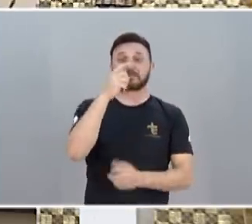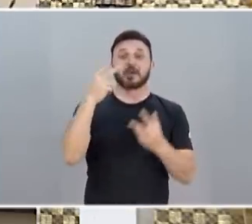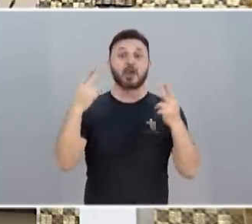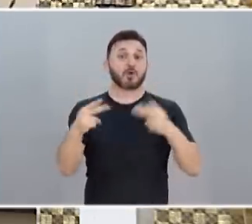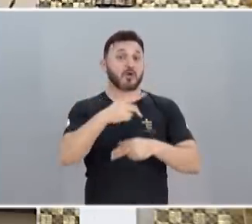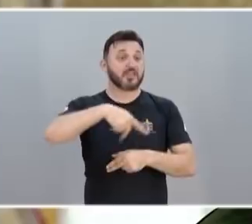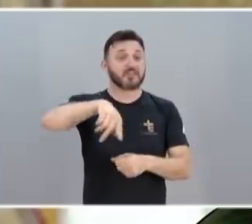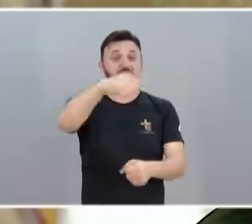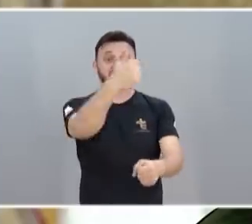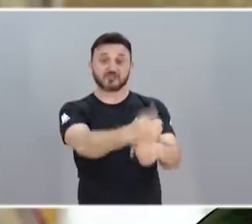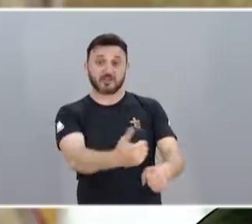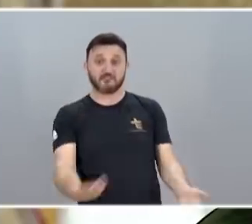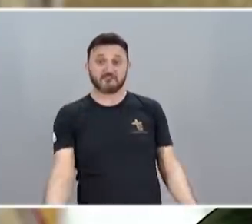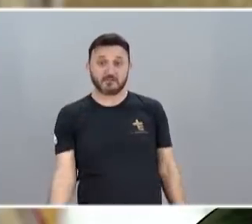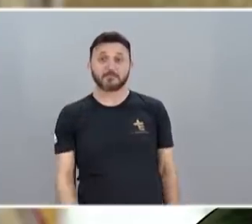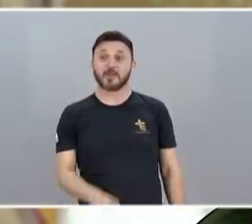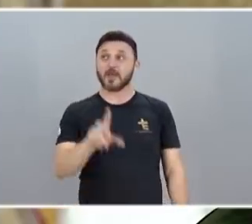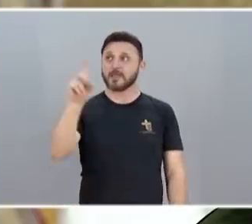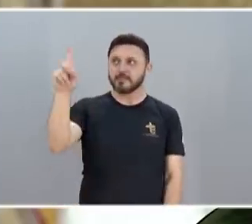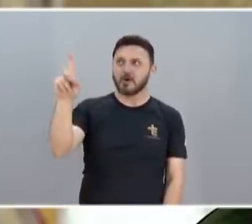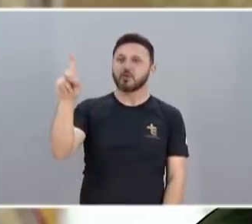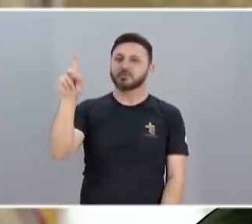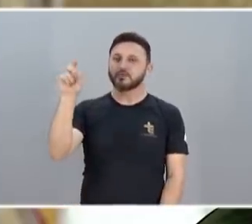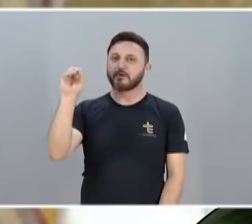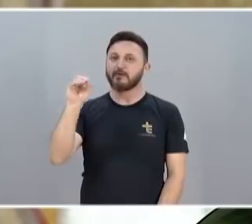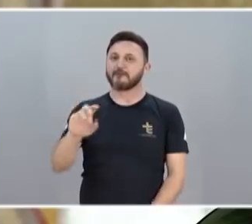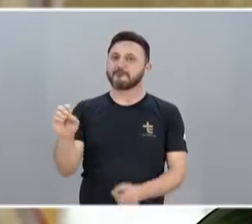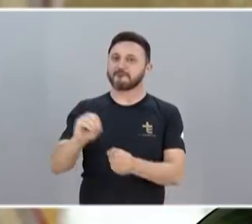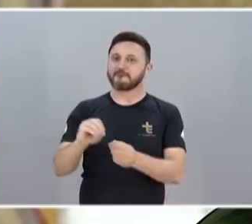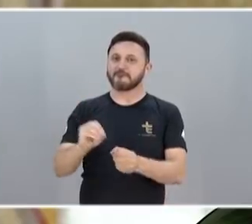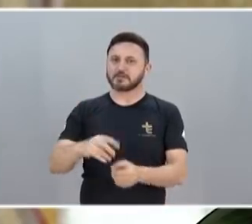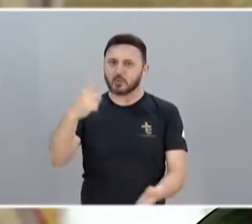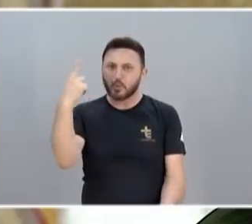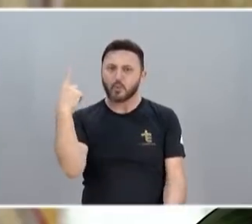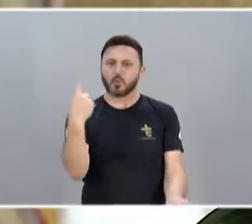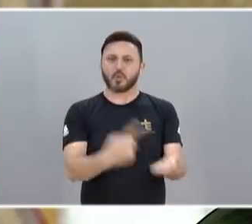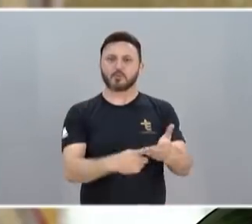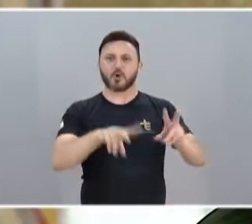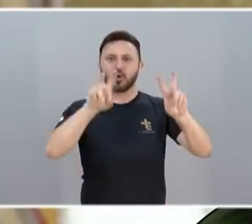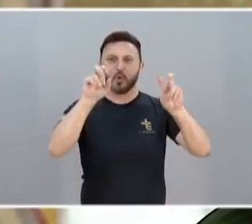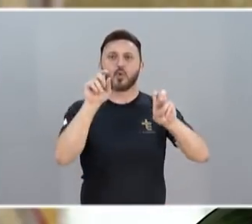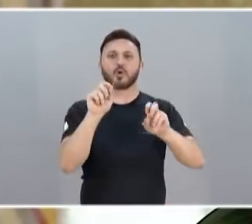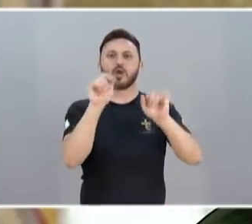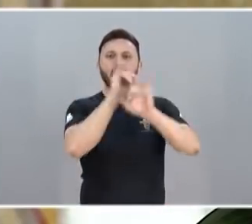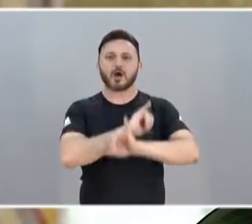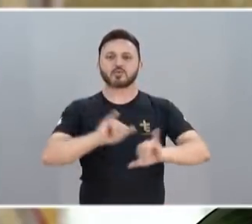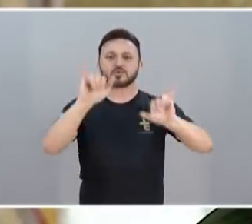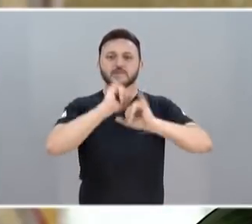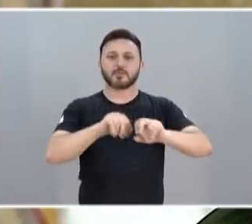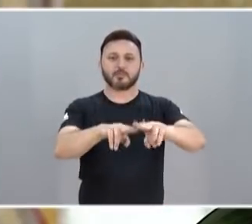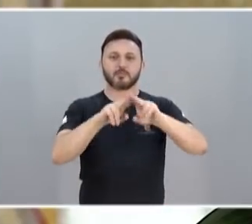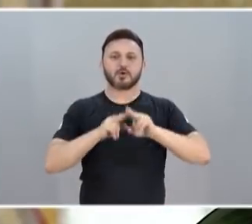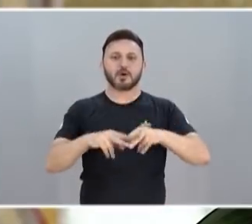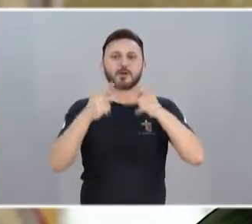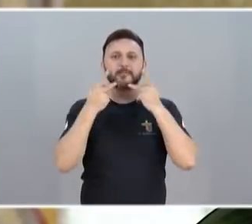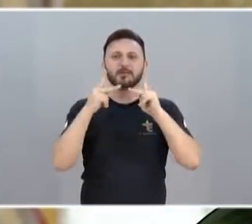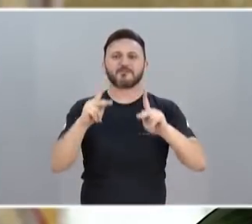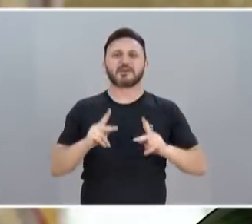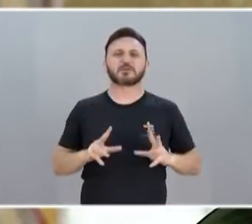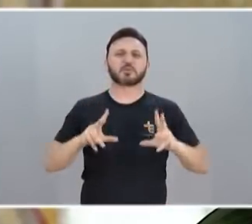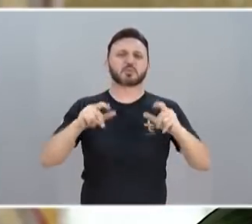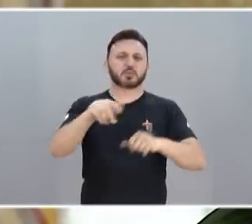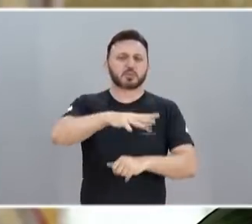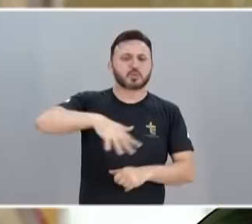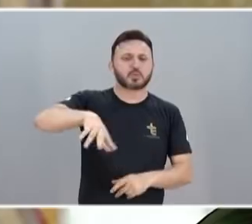vossos chefes. Deus, porém, cumpriu deste modo o que havia anunciado pela boca de todos os